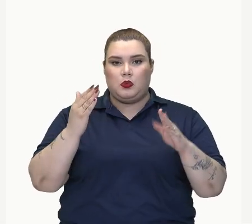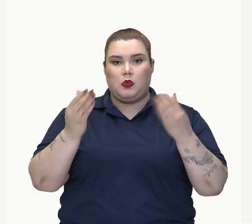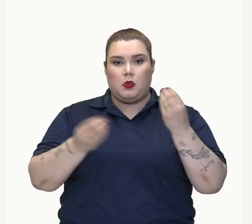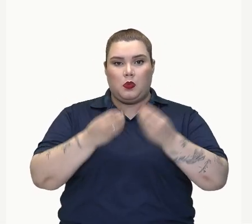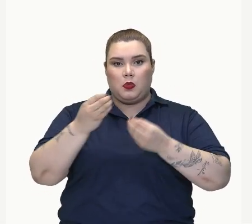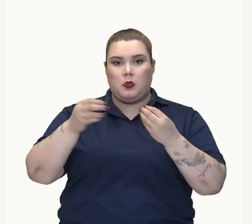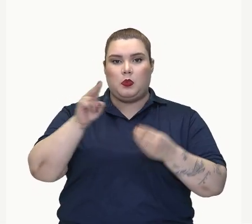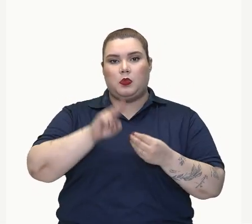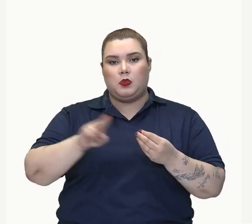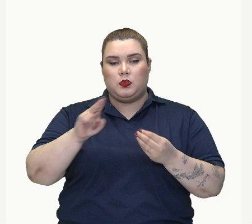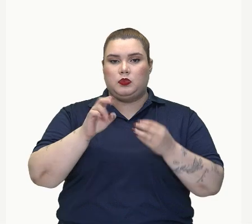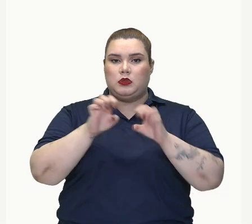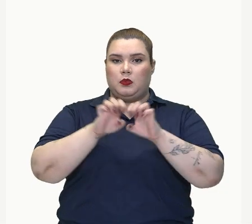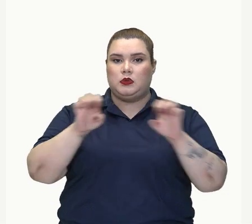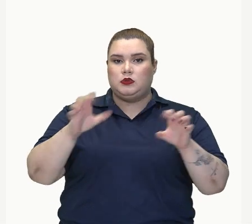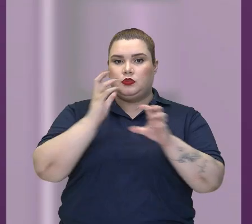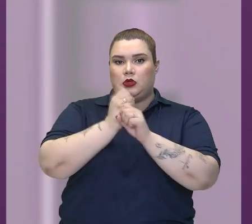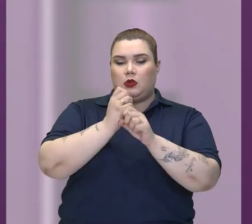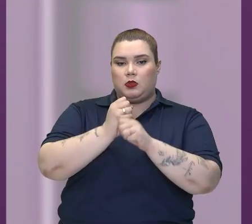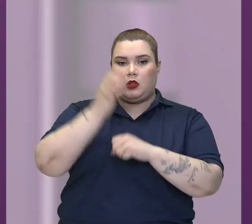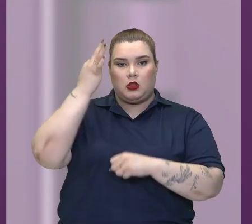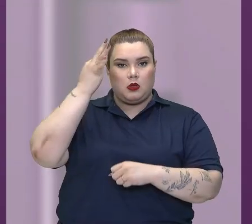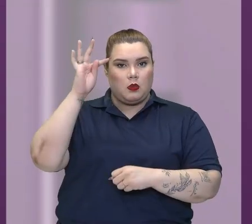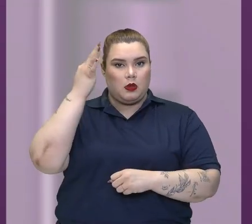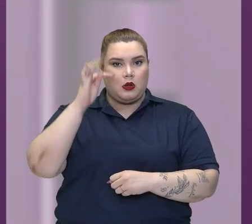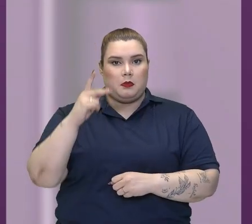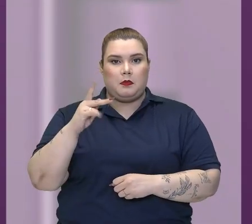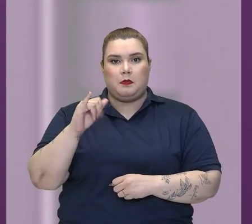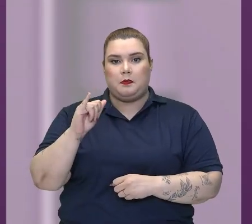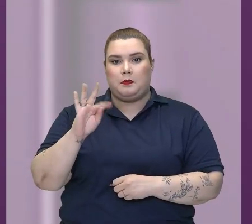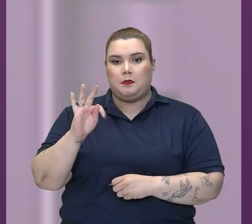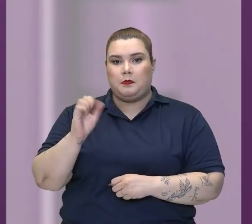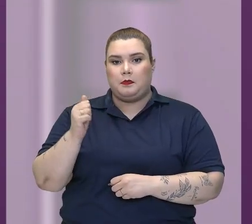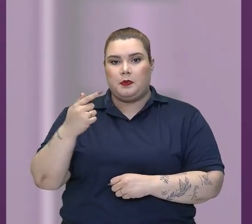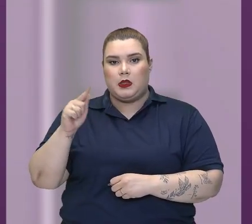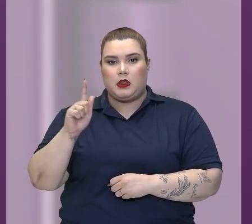de Pitágoras, tá? A gente tem aqui todo